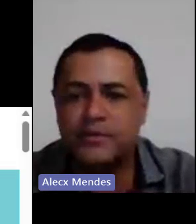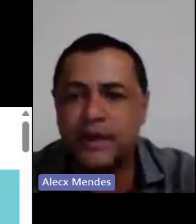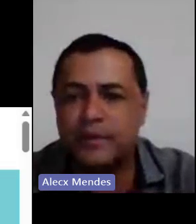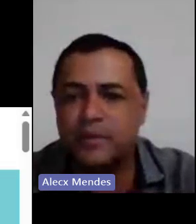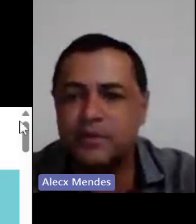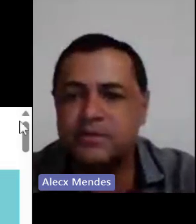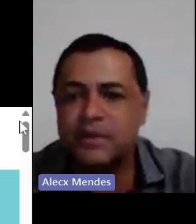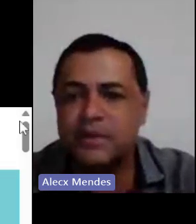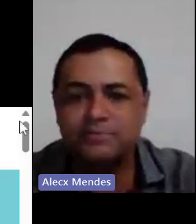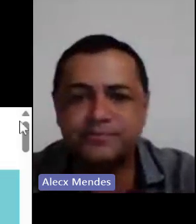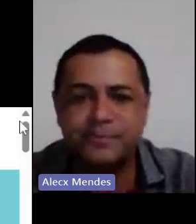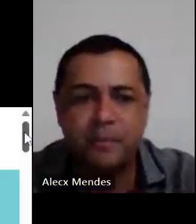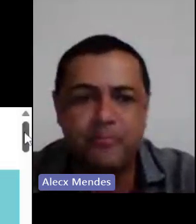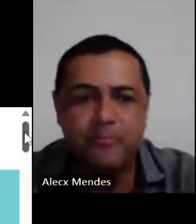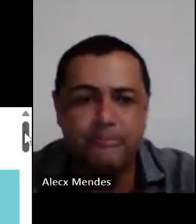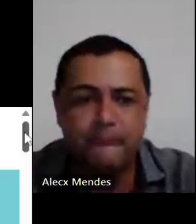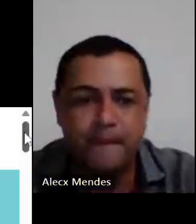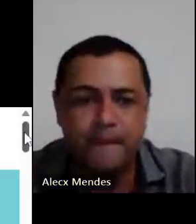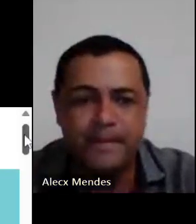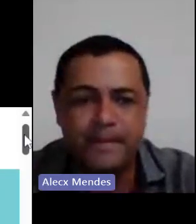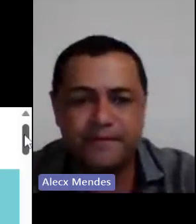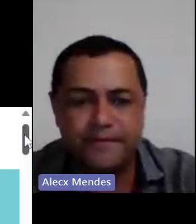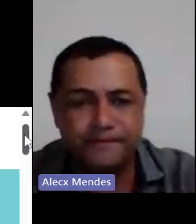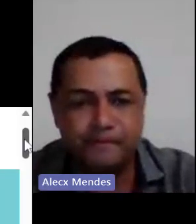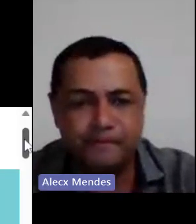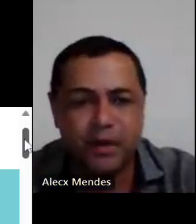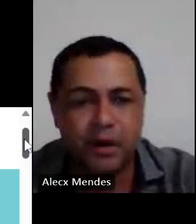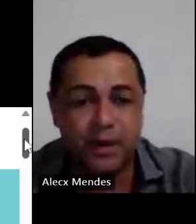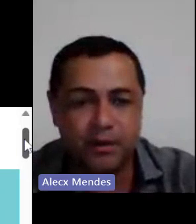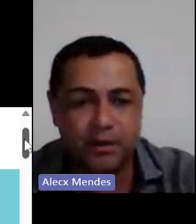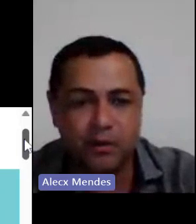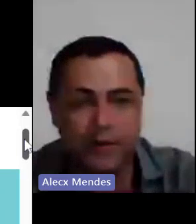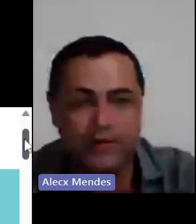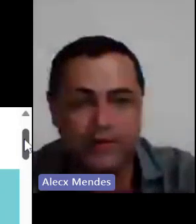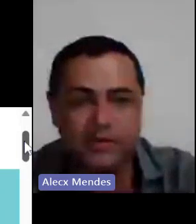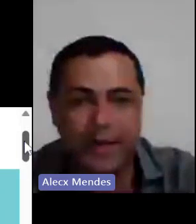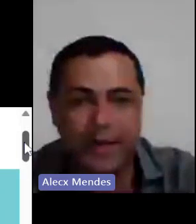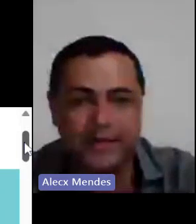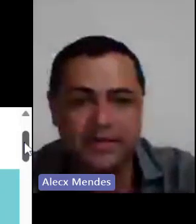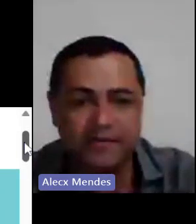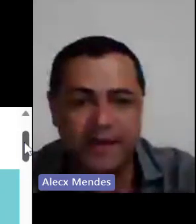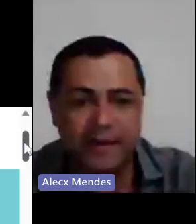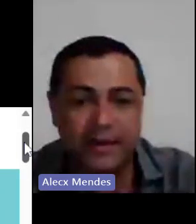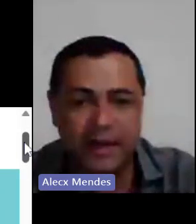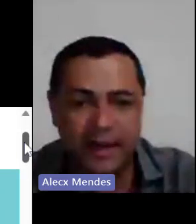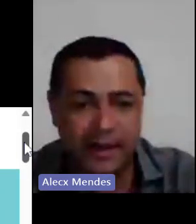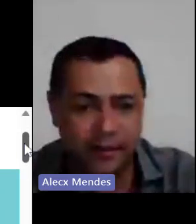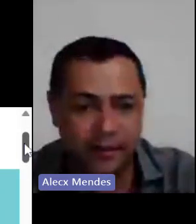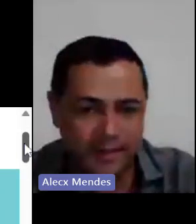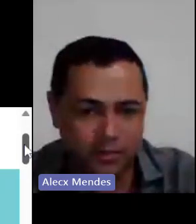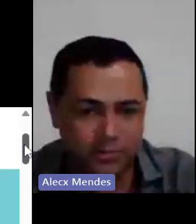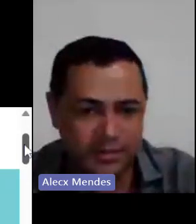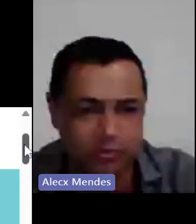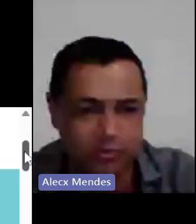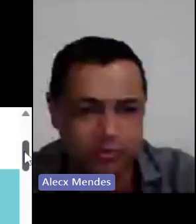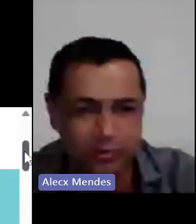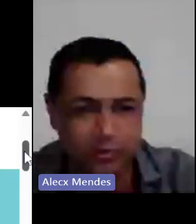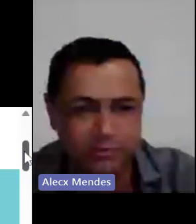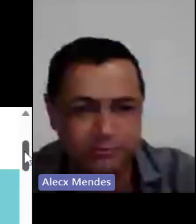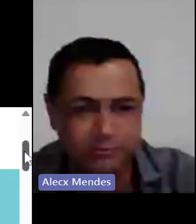do certificado, melhor dizendo. Mas, enfim, olha aqui, ó. Conheço os países que falam o inglês